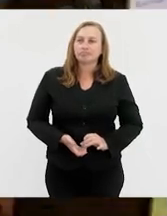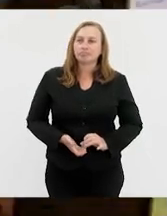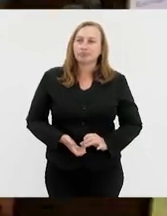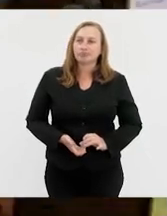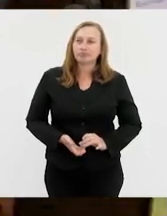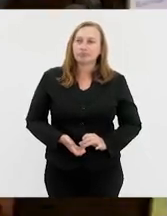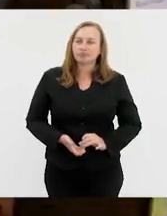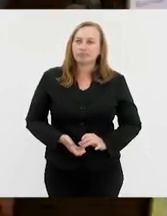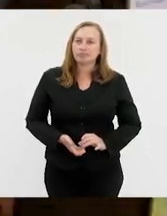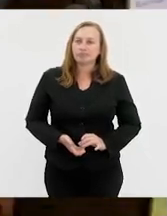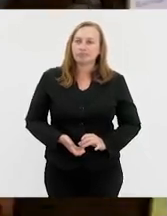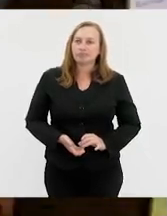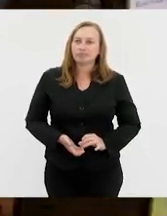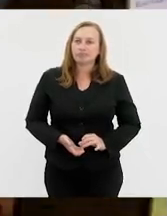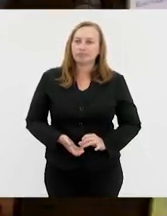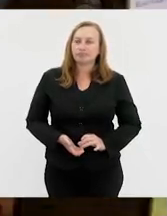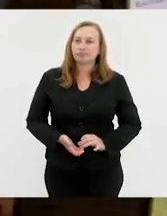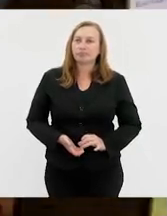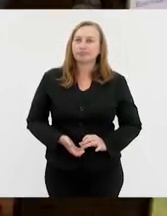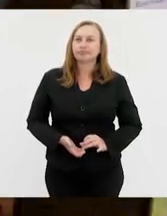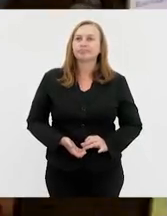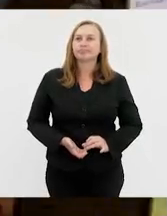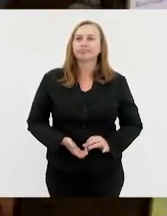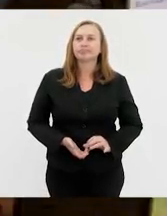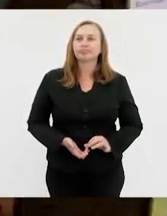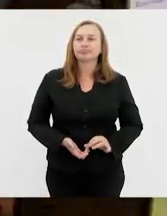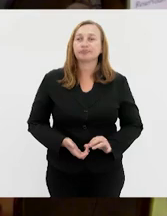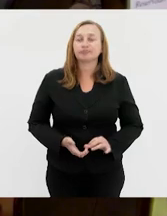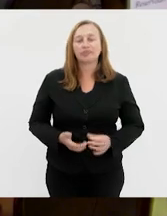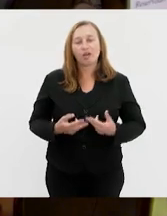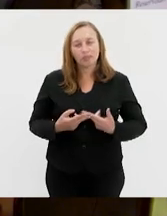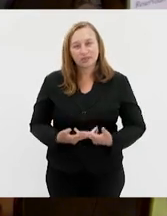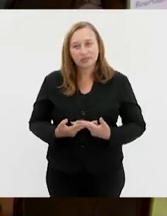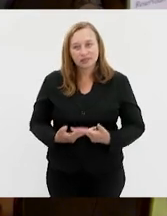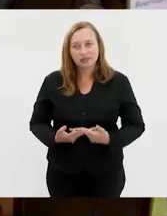Ele está indo lá para a tribuna, vai ter um pouquinho de paciência, ele vai chegar.